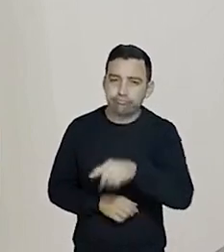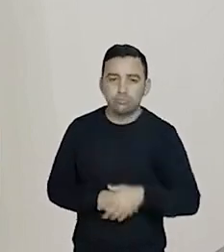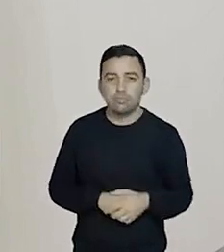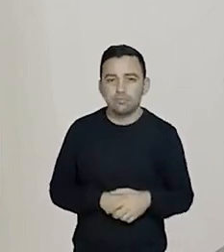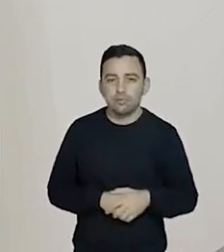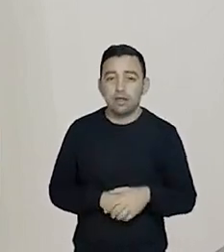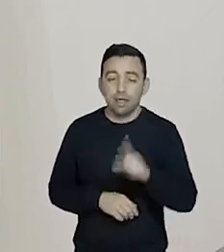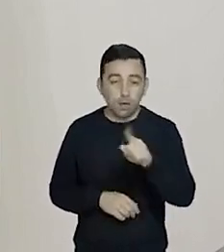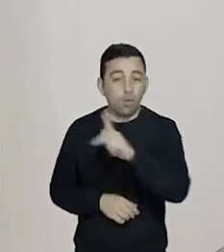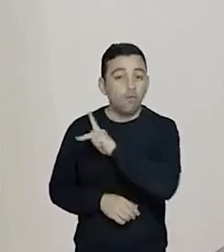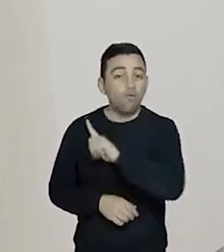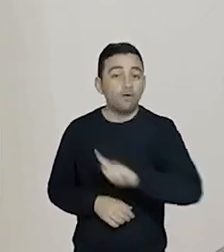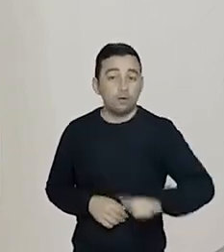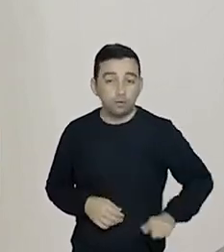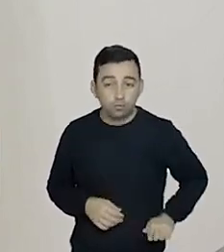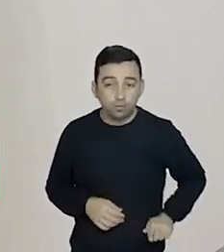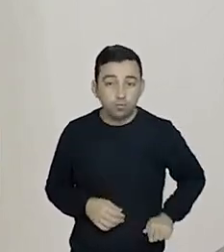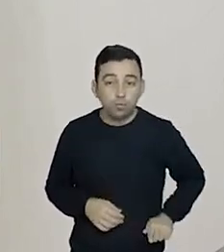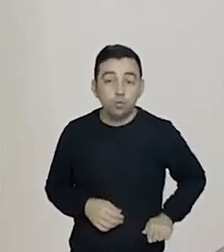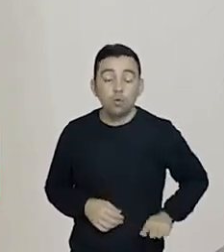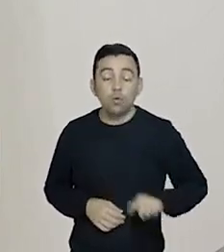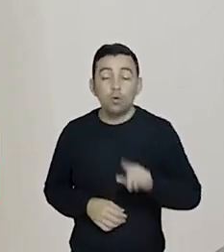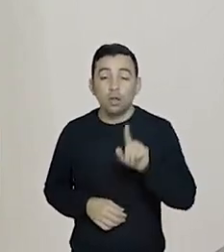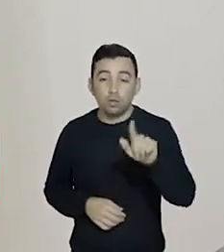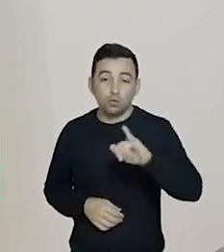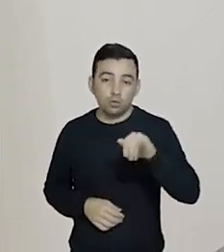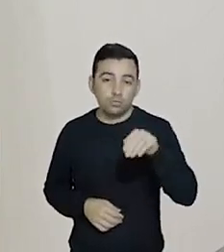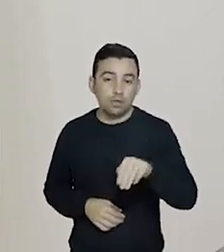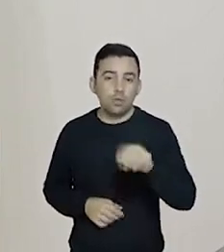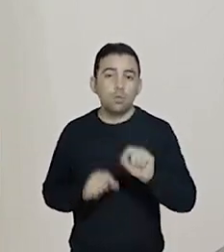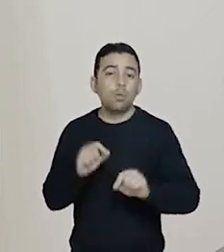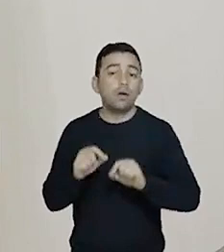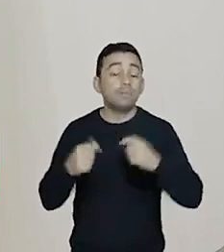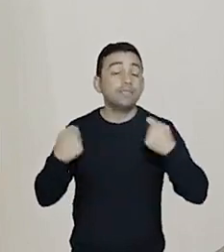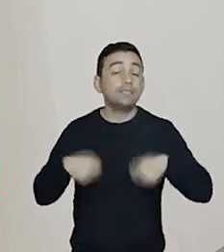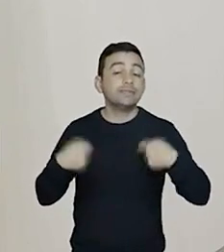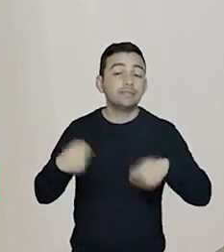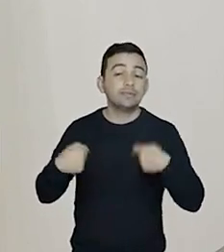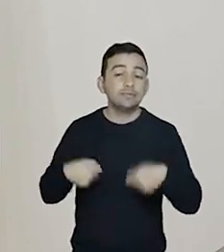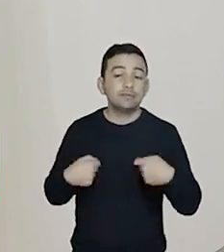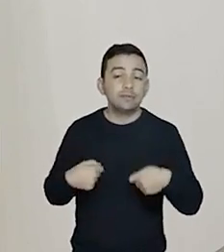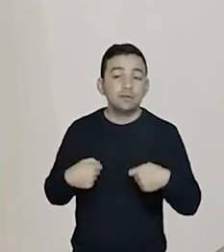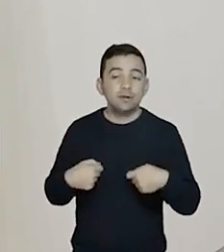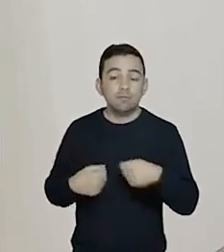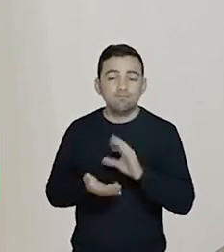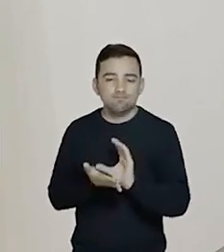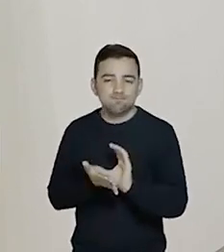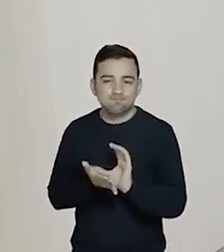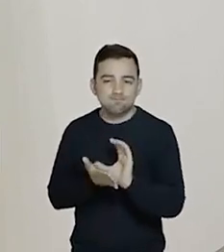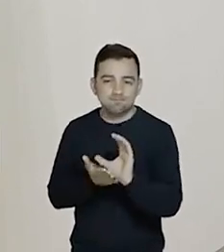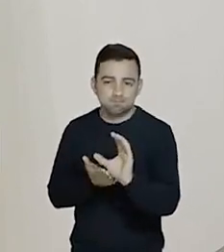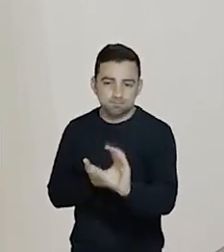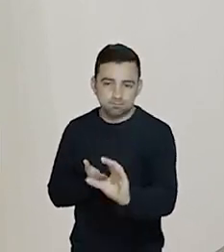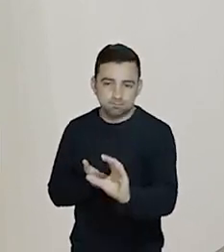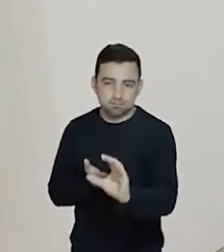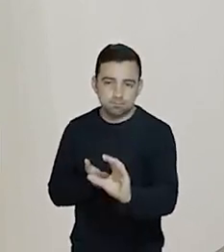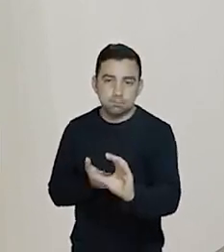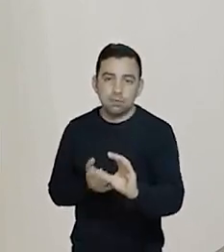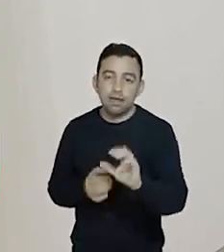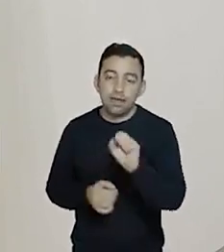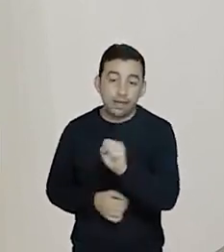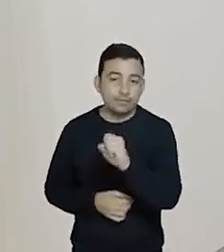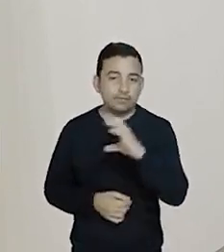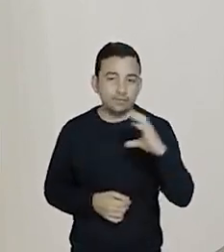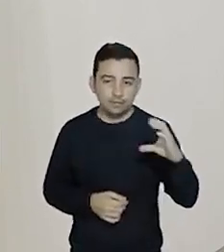ao nosso Governador Jorginho Melo a necessidade do investimento nas nossas